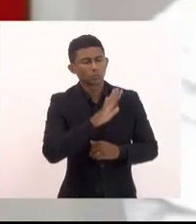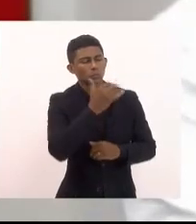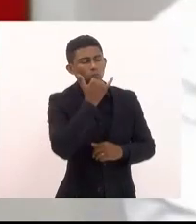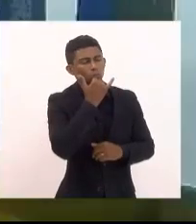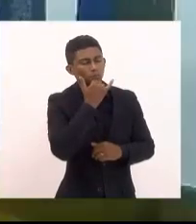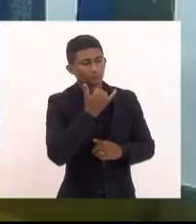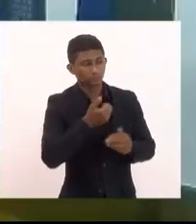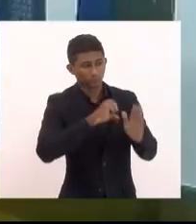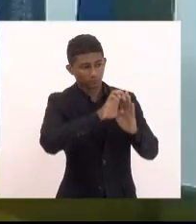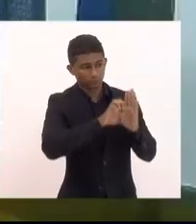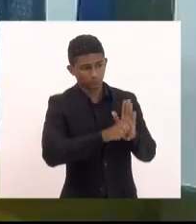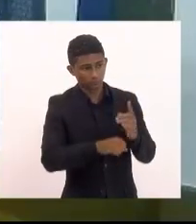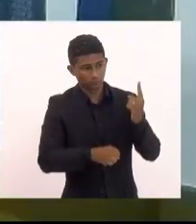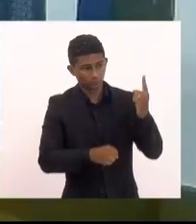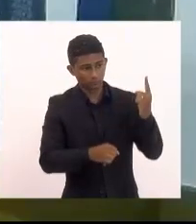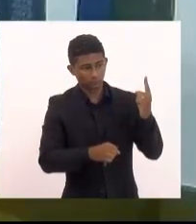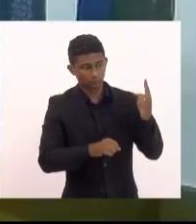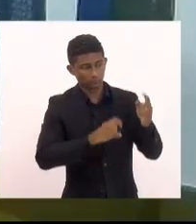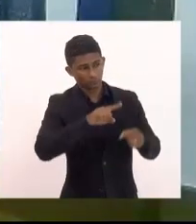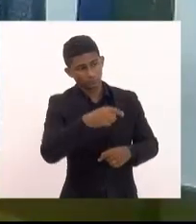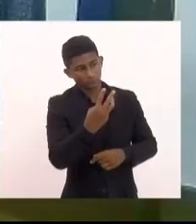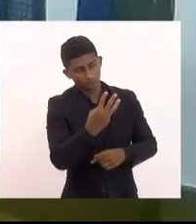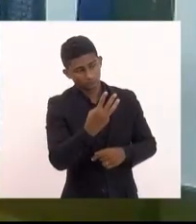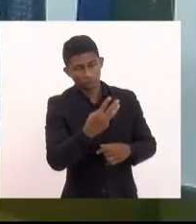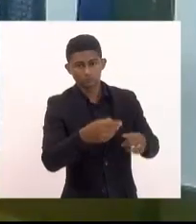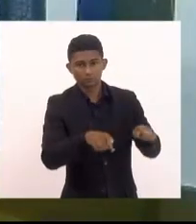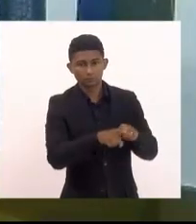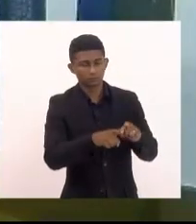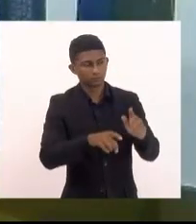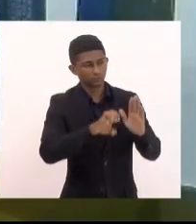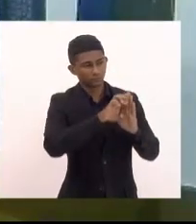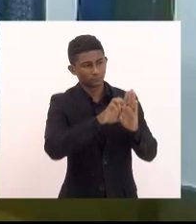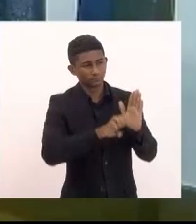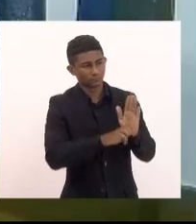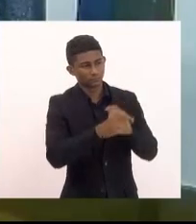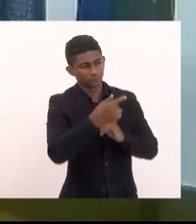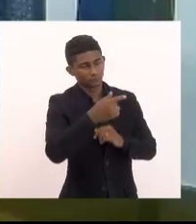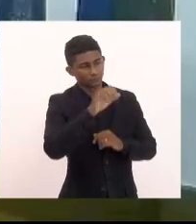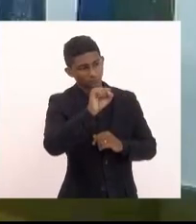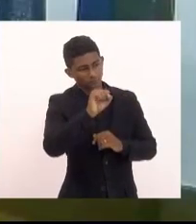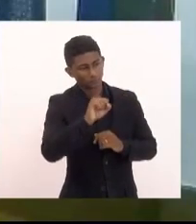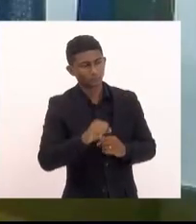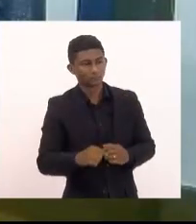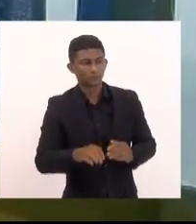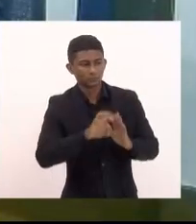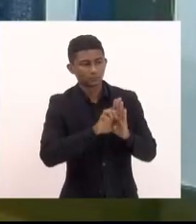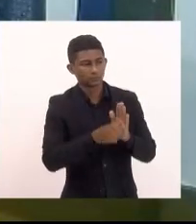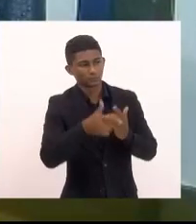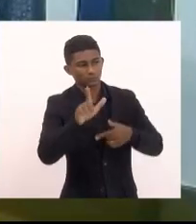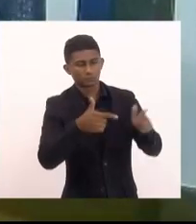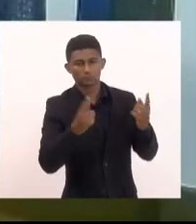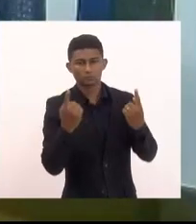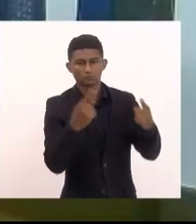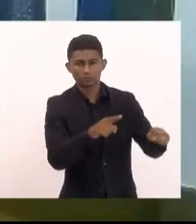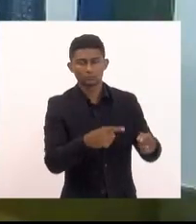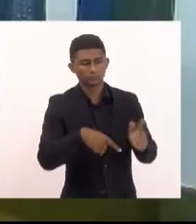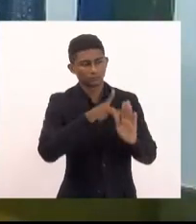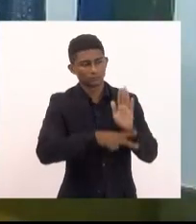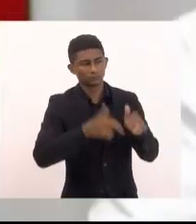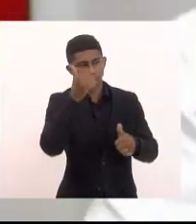as emendas 1 e 3. Favorável com submenda aglutinativa as emendas 7 e 8, contrário às demais emendas, concluindo por substitutivo.